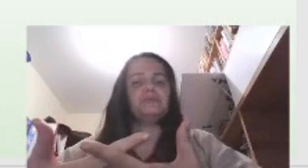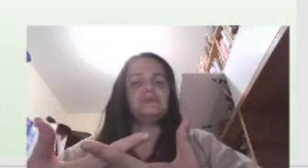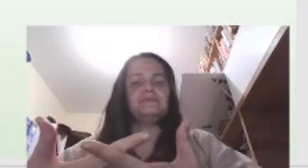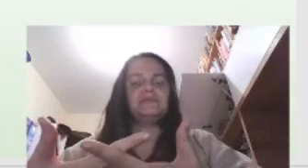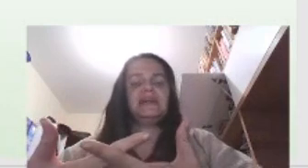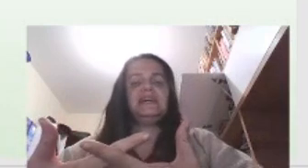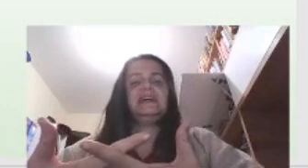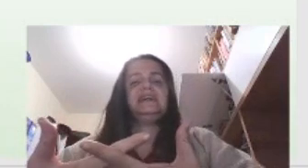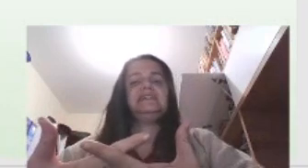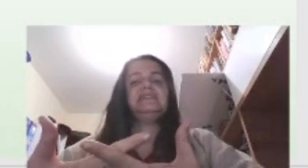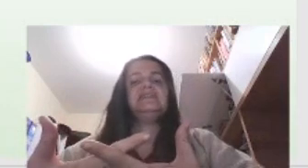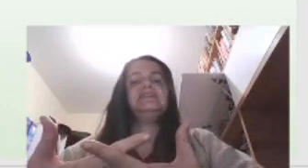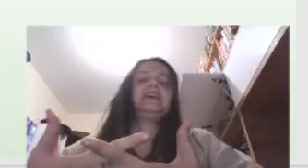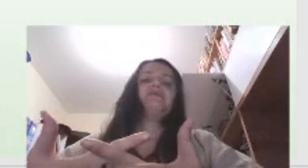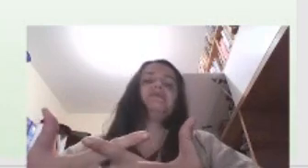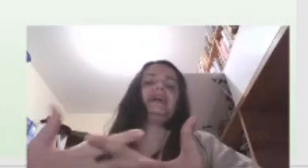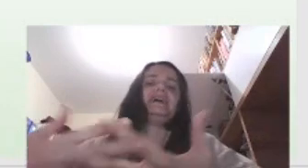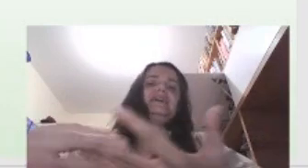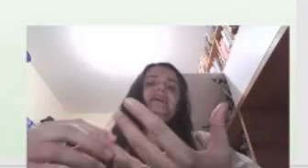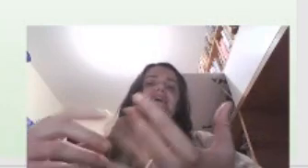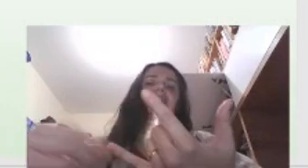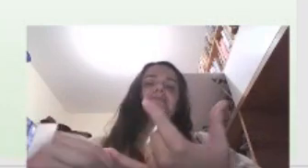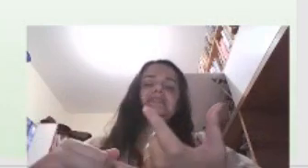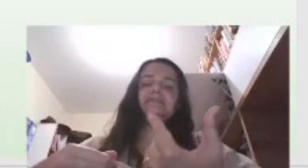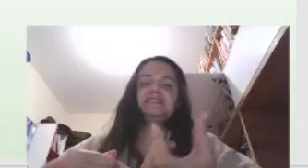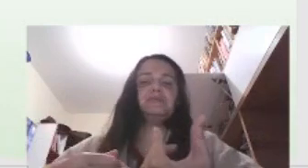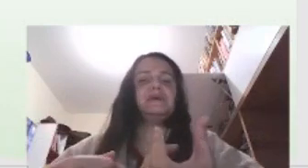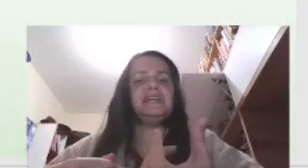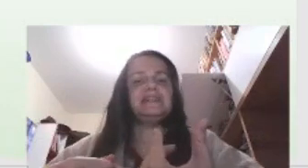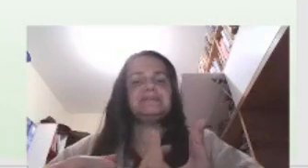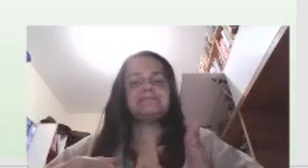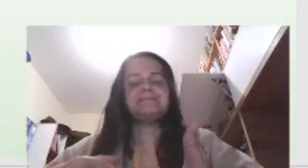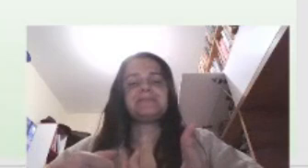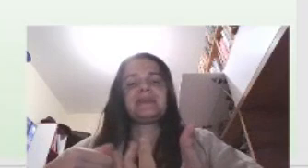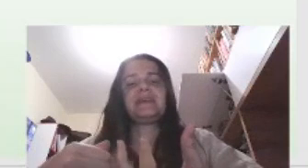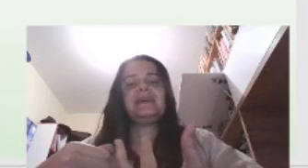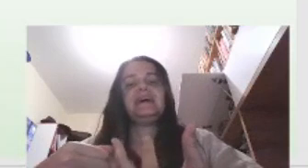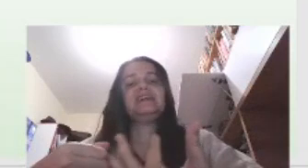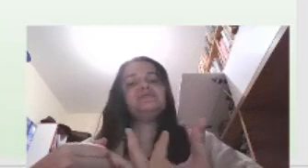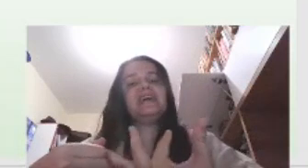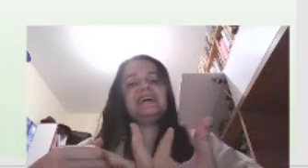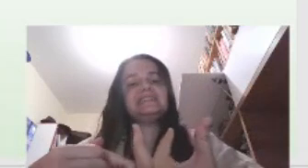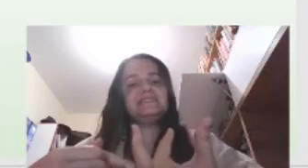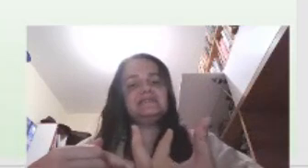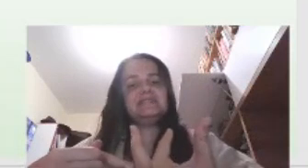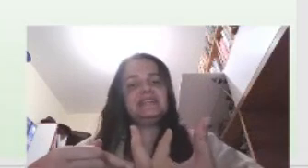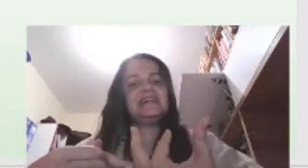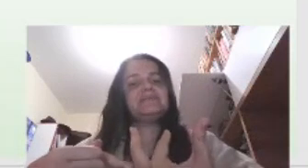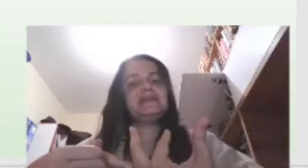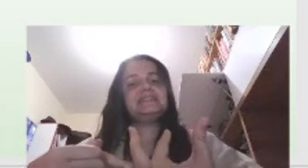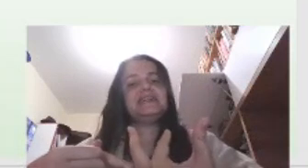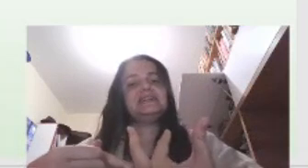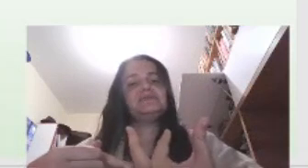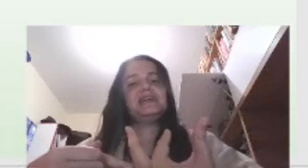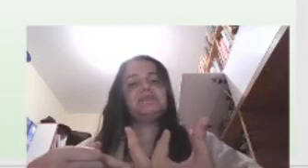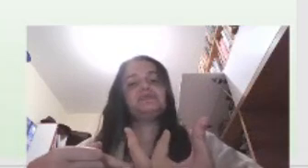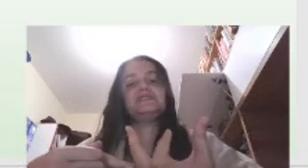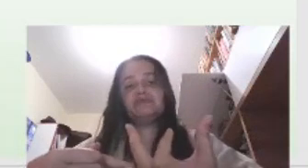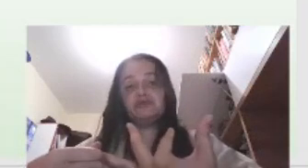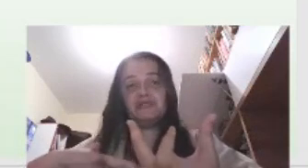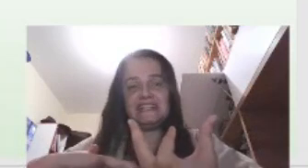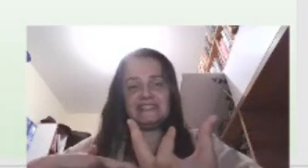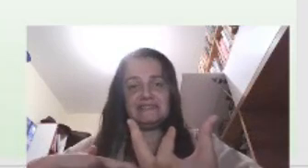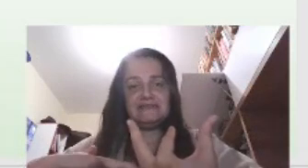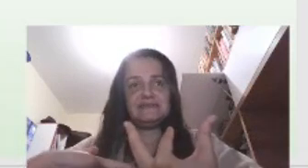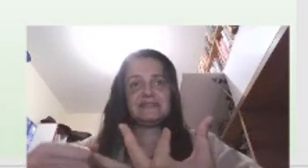do corpo. Então, ele vai regular a pressão sanguínea, a diurese, que nada mais é do que a